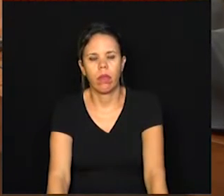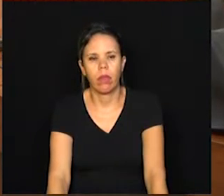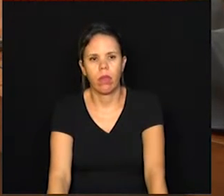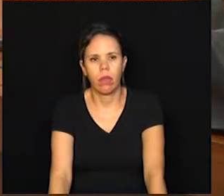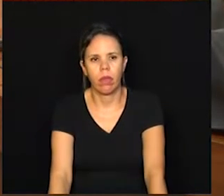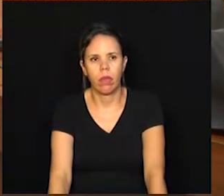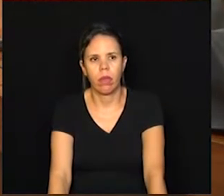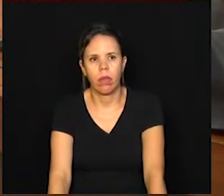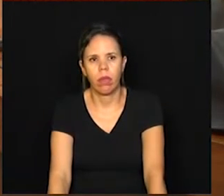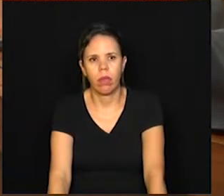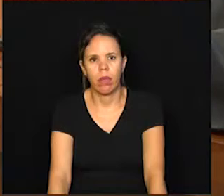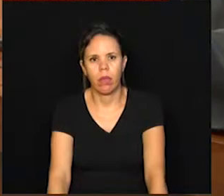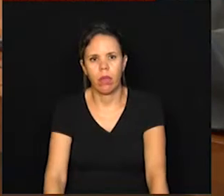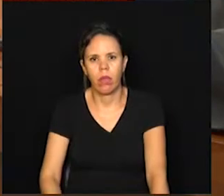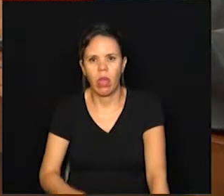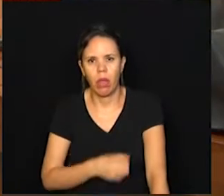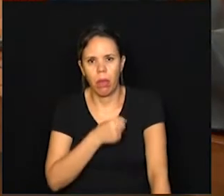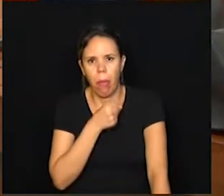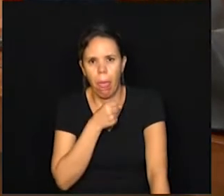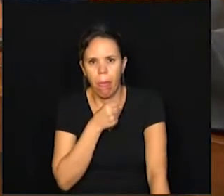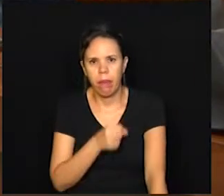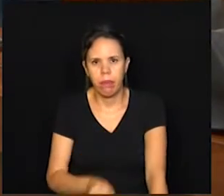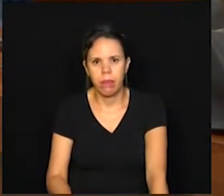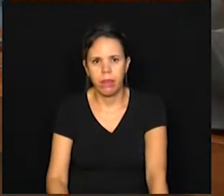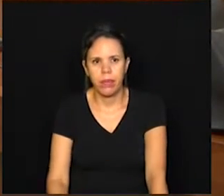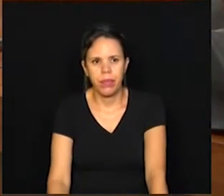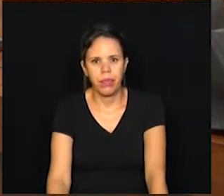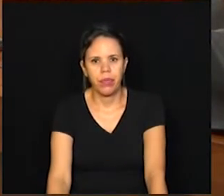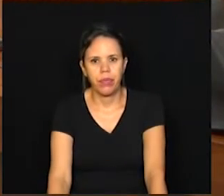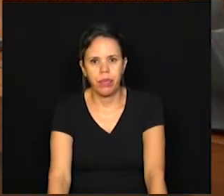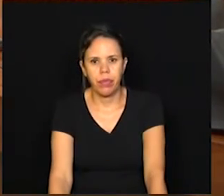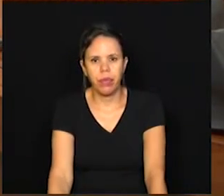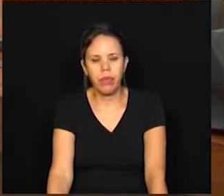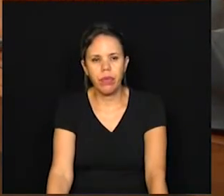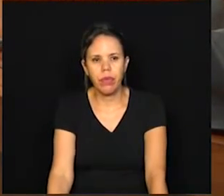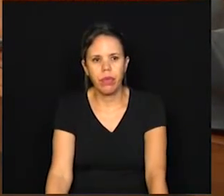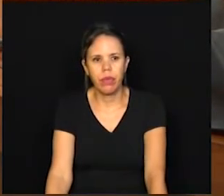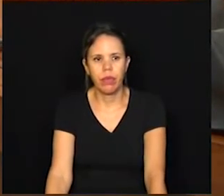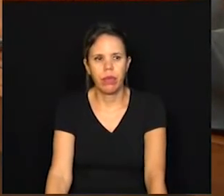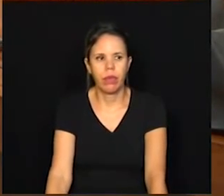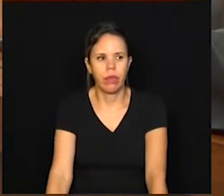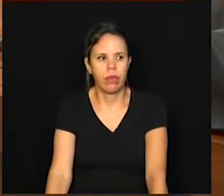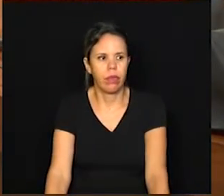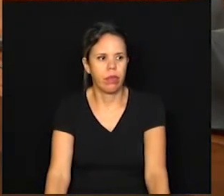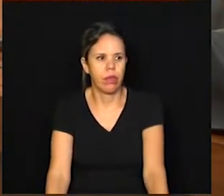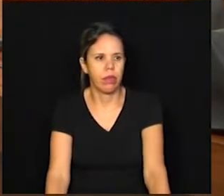Microfone. Por gentileza, levar lá o microfone para o presidente Zé Carlos.